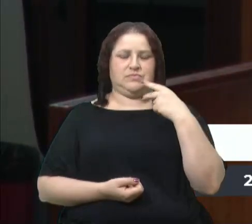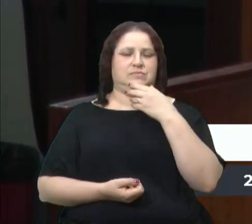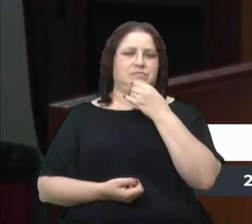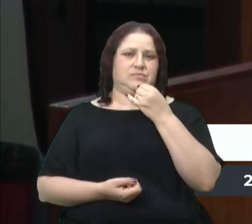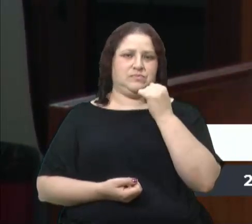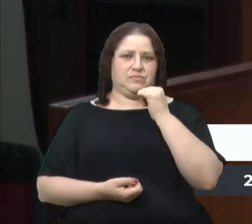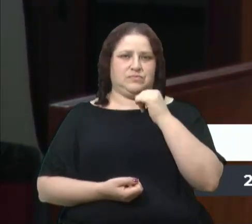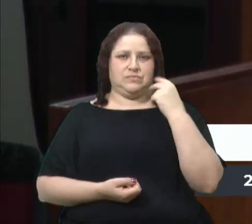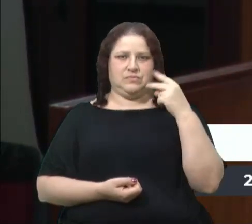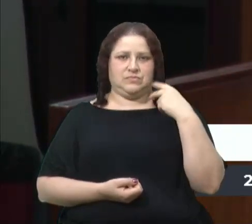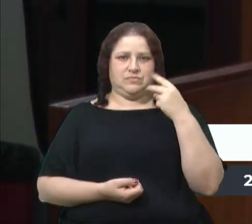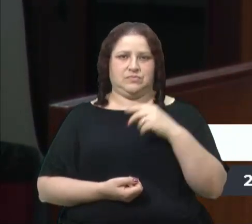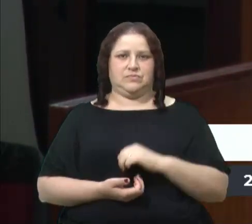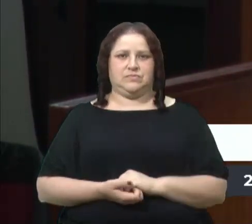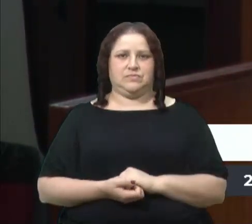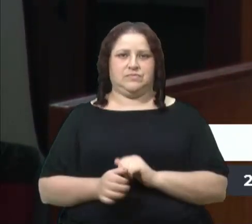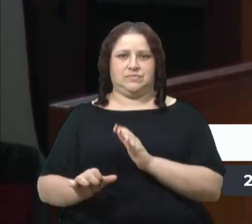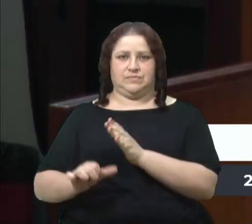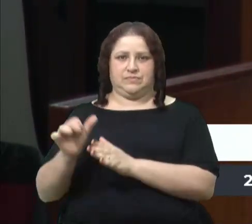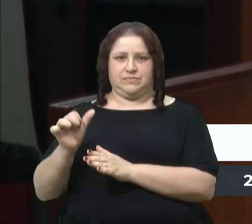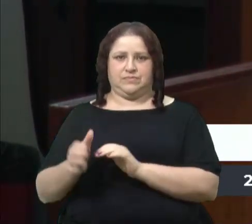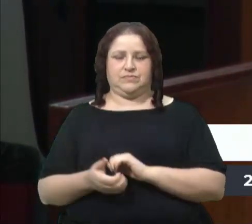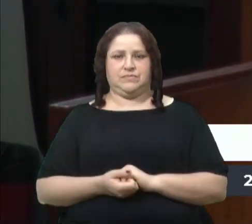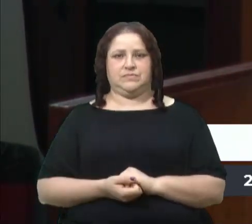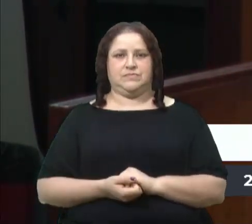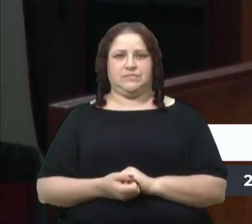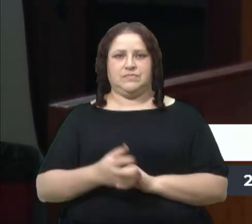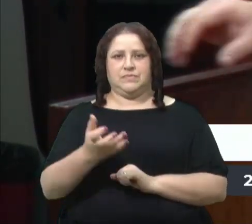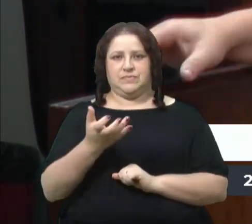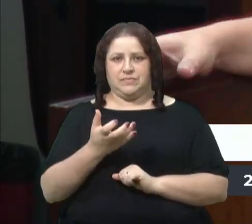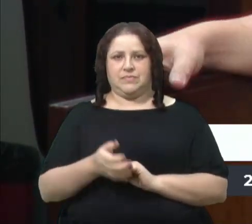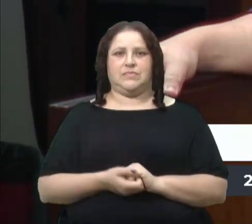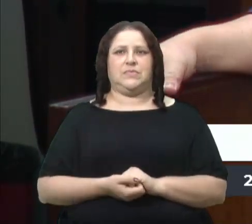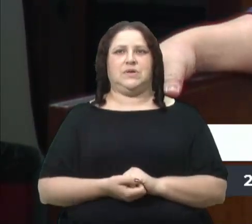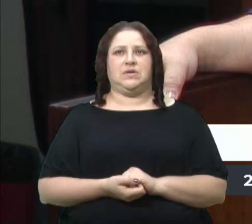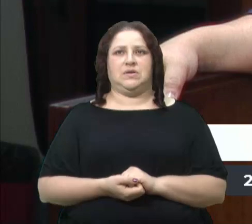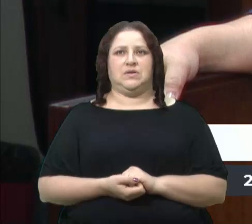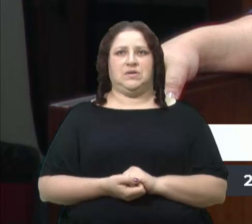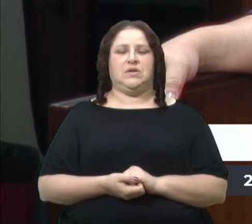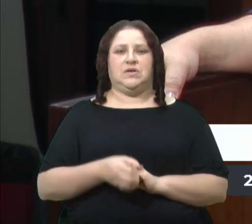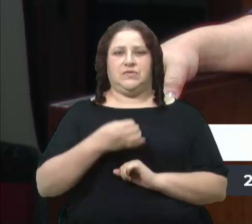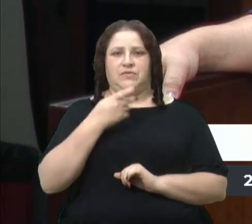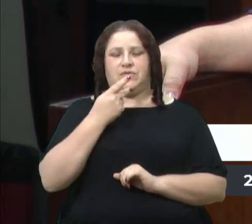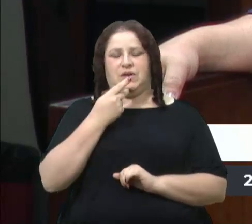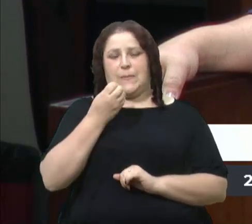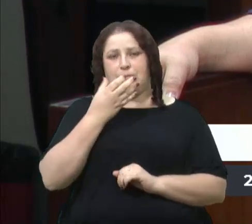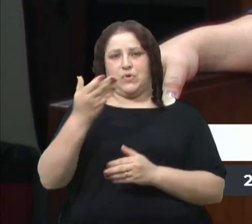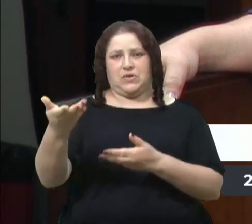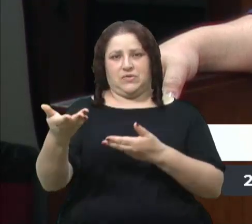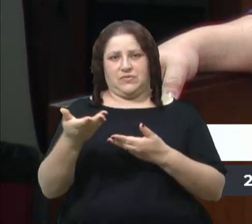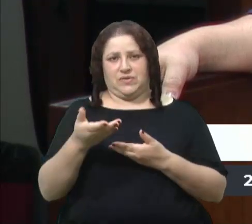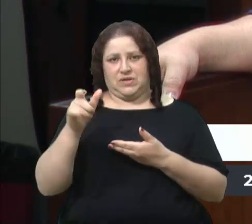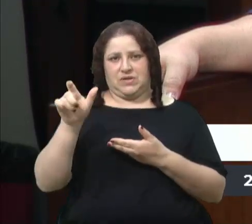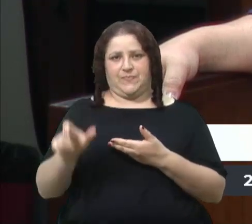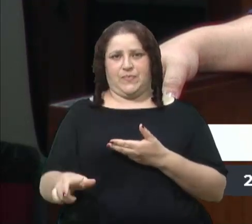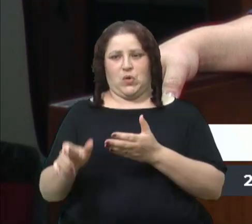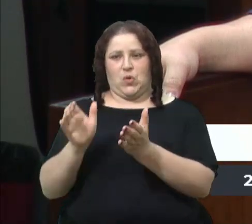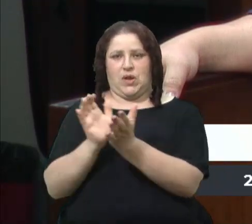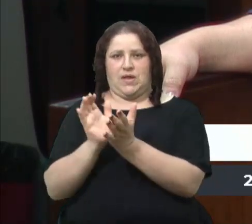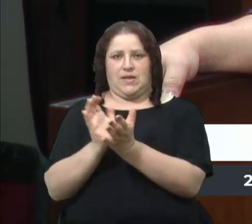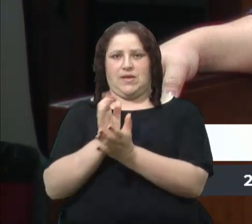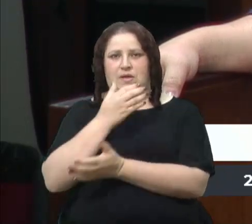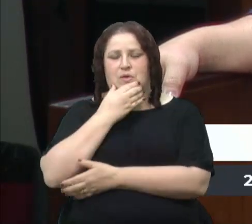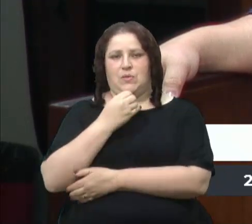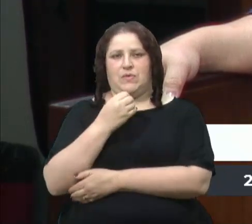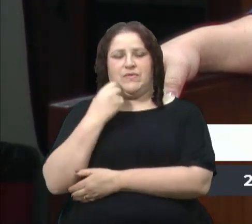vereadores. Primeiramente aqui, gostaria de dar as boas-vindas aí ao nosso colega vereador